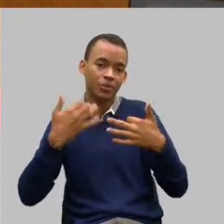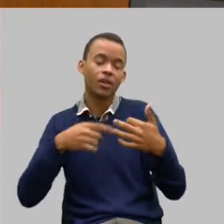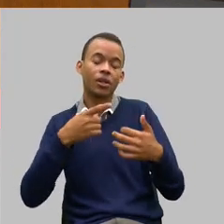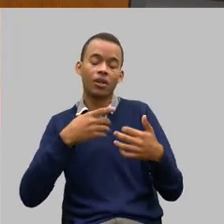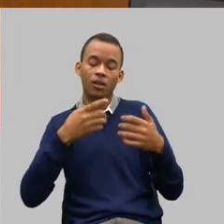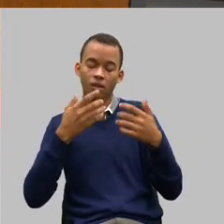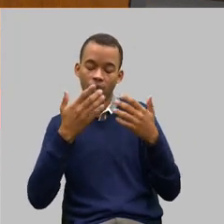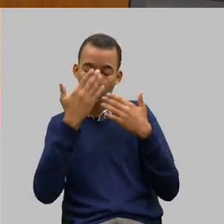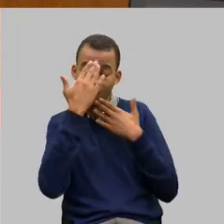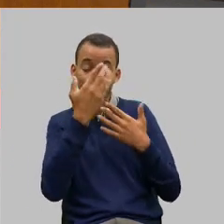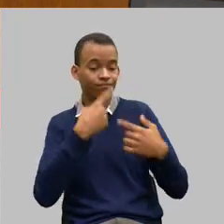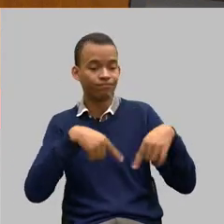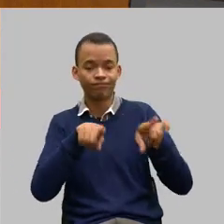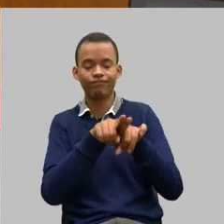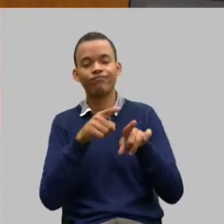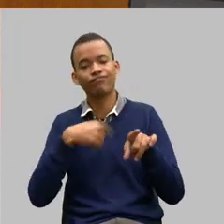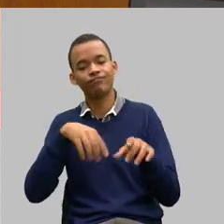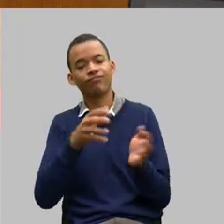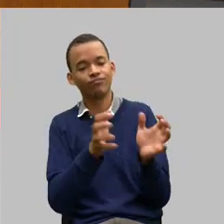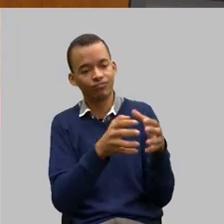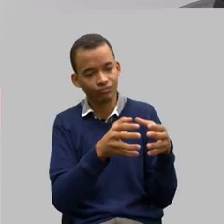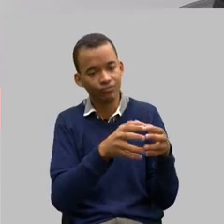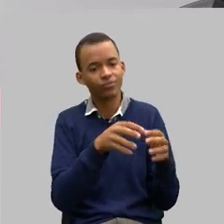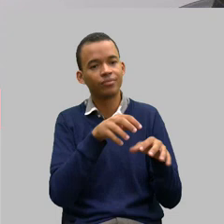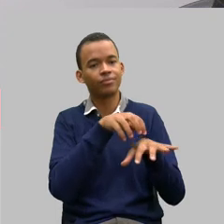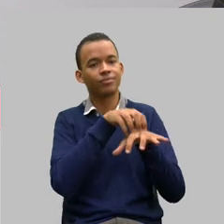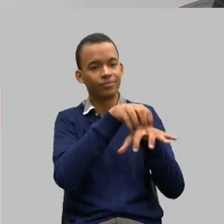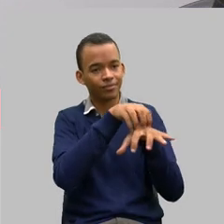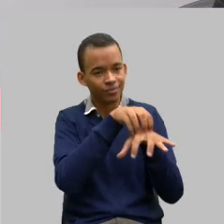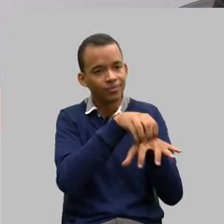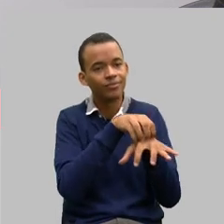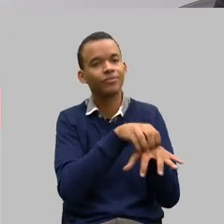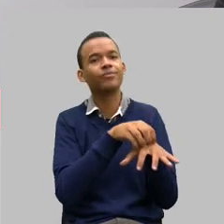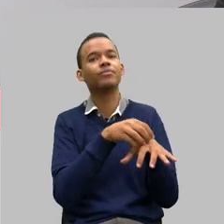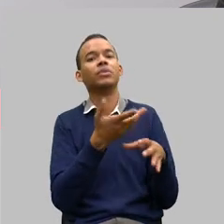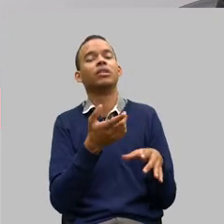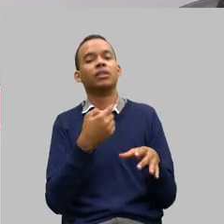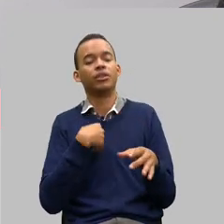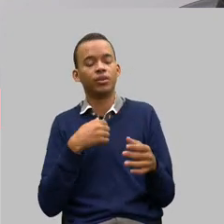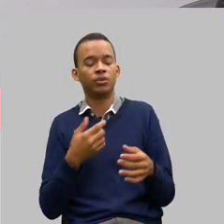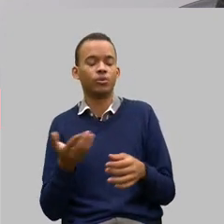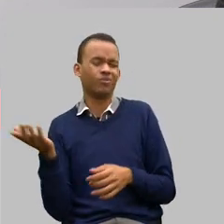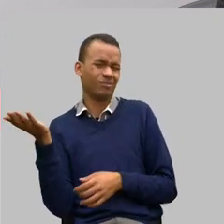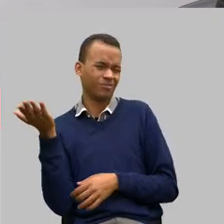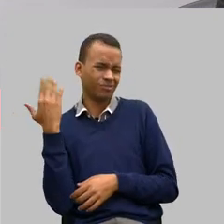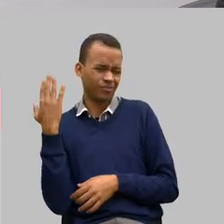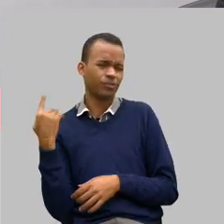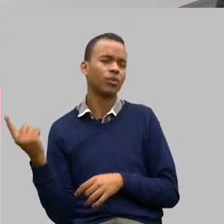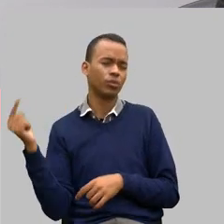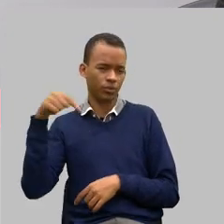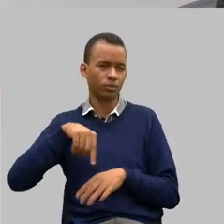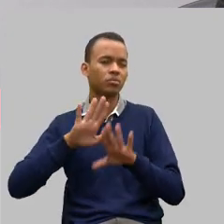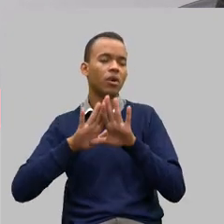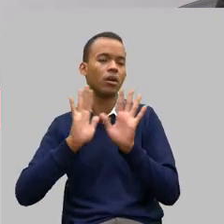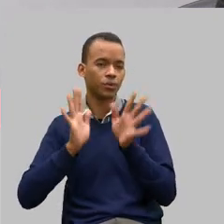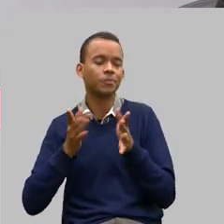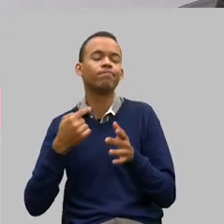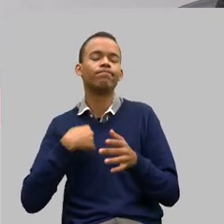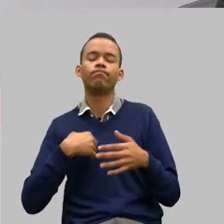nessa legislatura já tive aqui algumas vezes e sempre pronto para voltar quando for